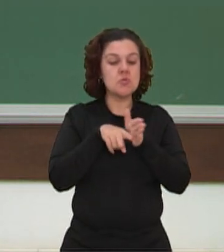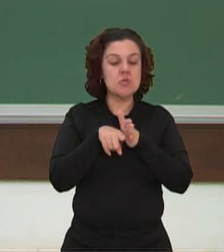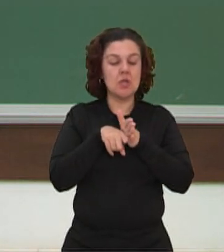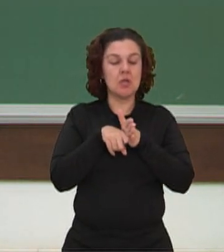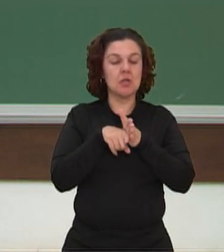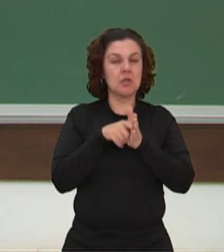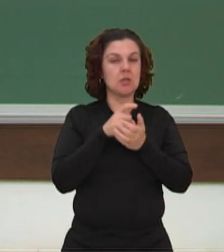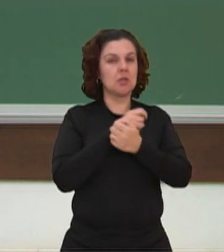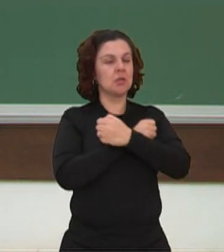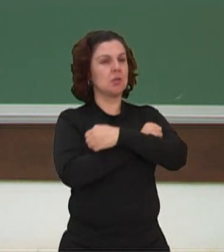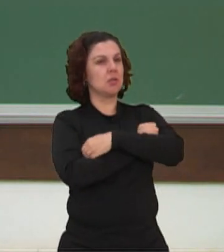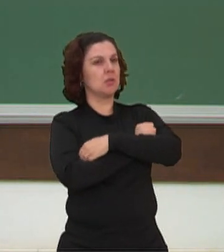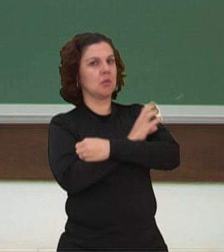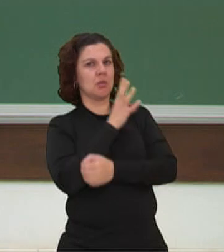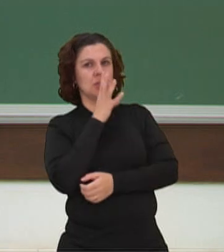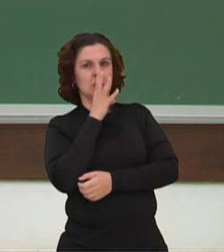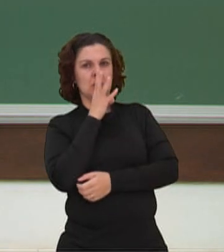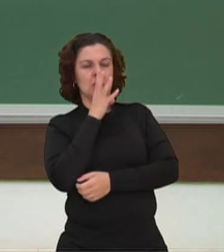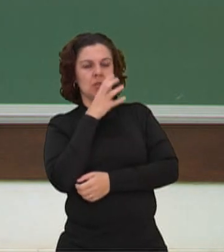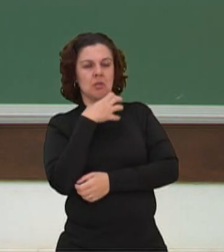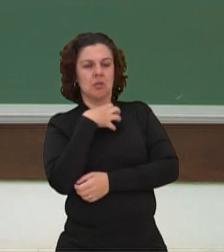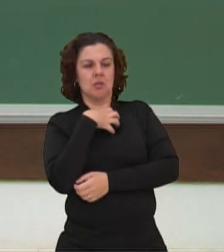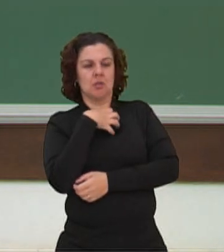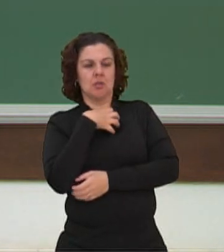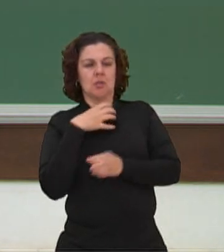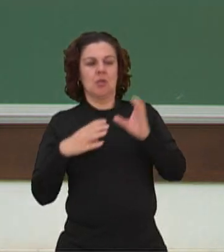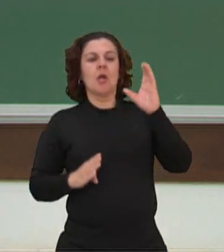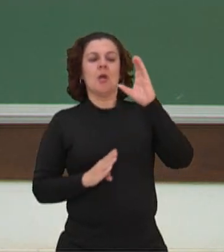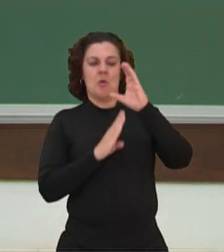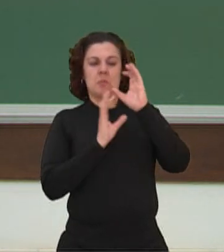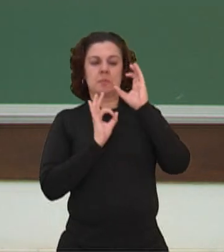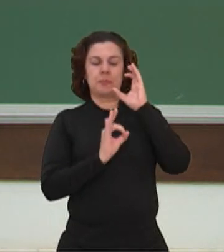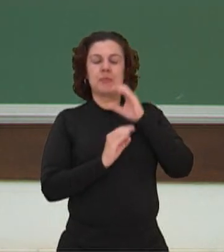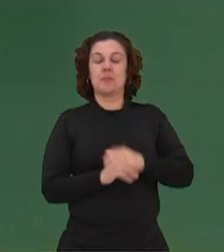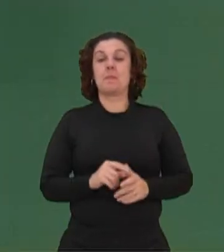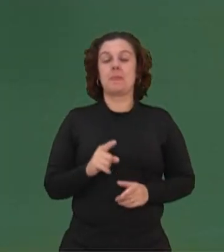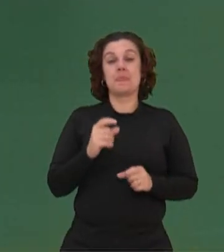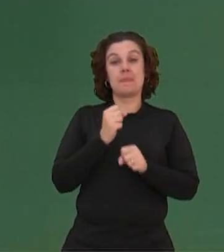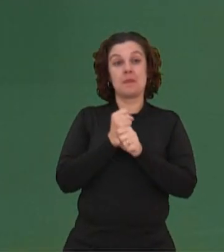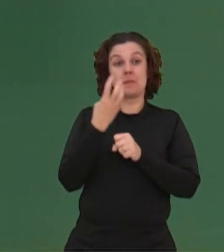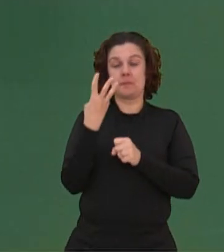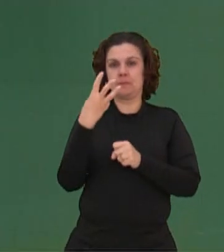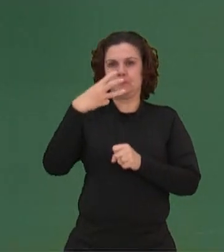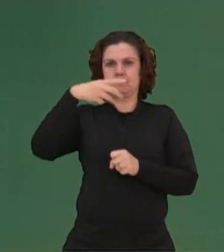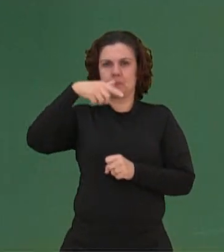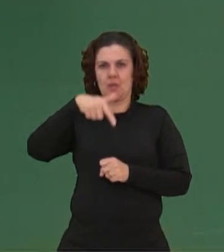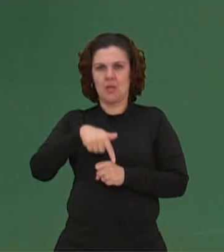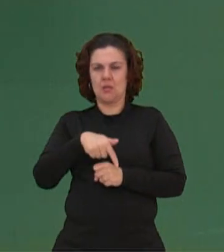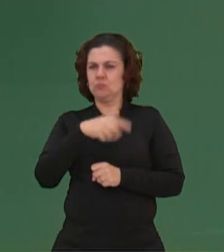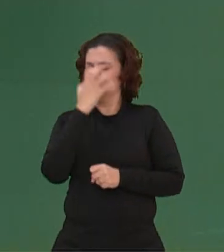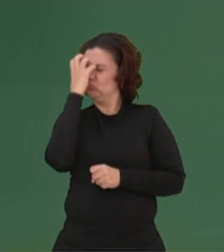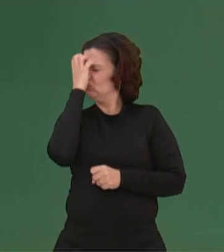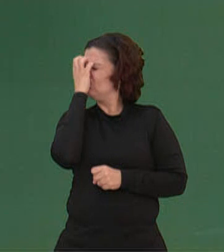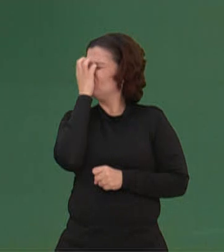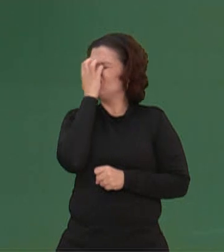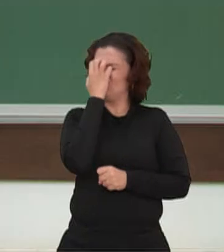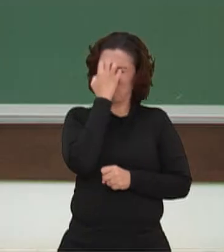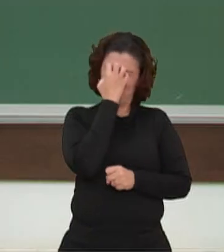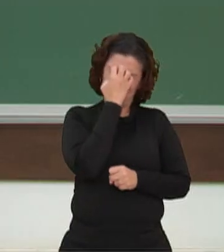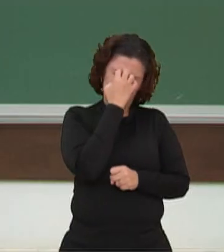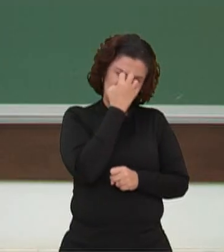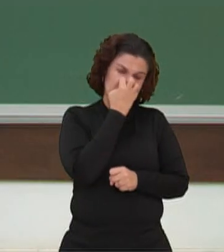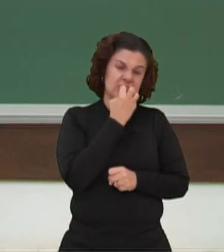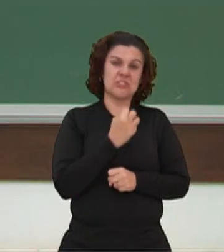sente ou ele acusa essa pressão comunista contra ele. Já o ano de 37, ele fica muito